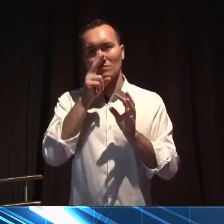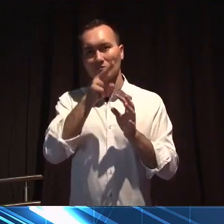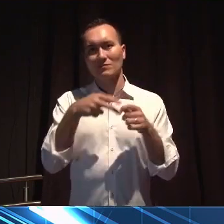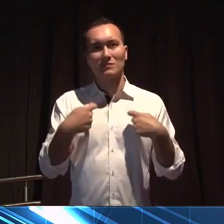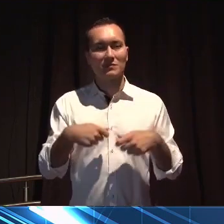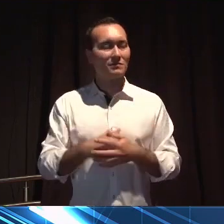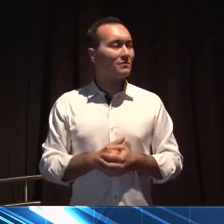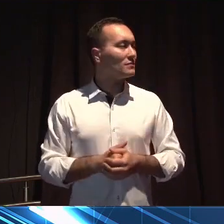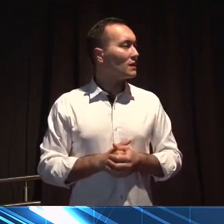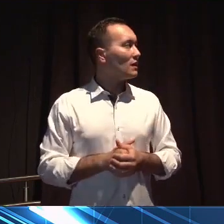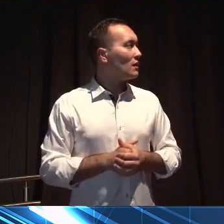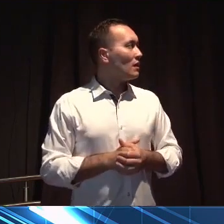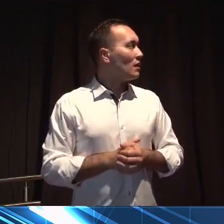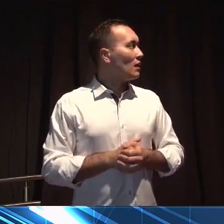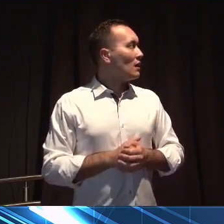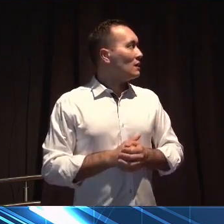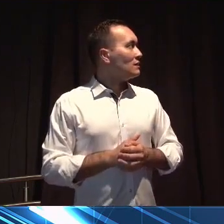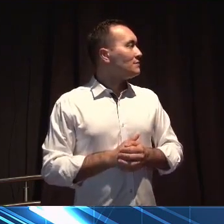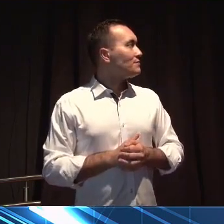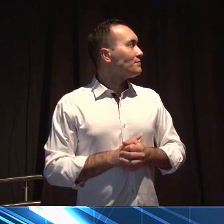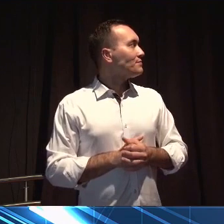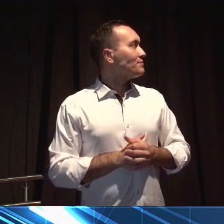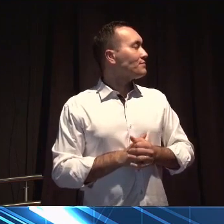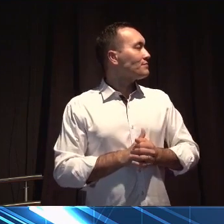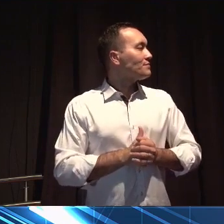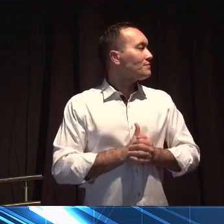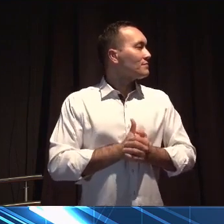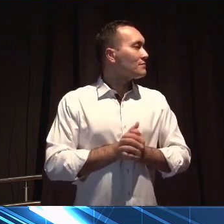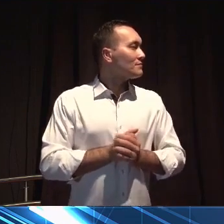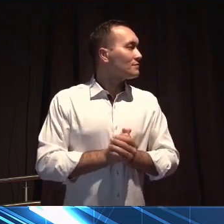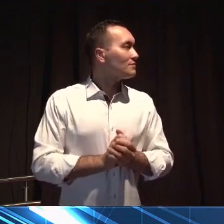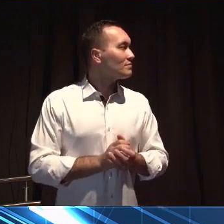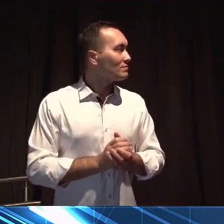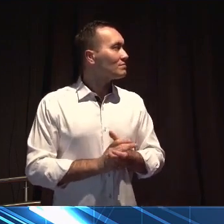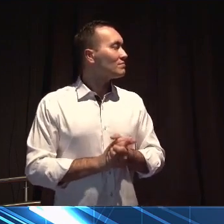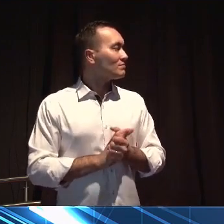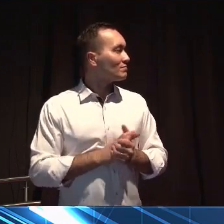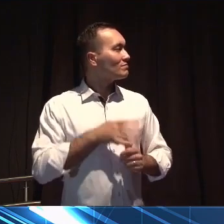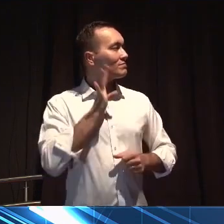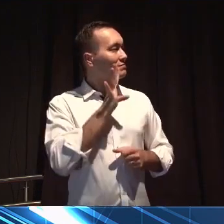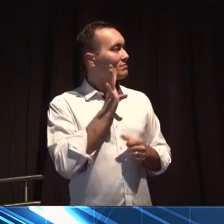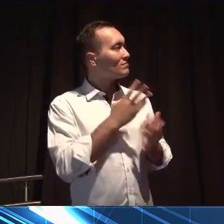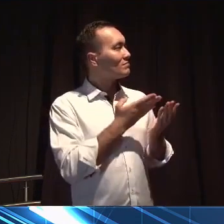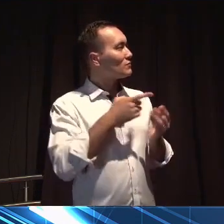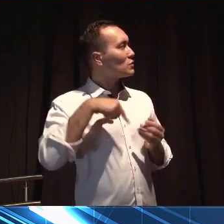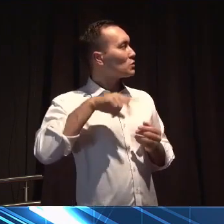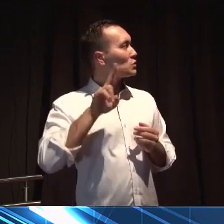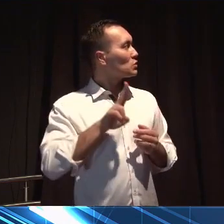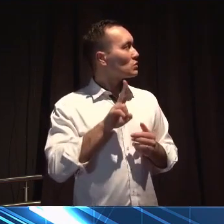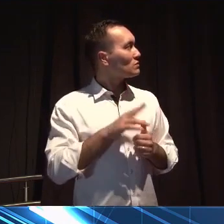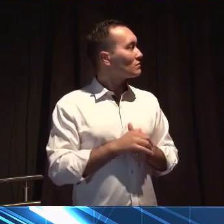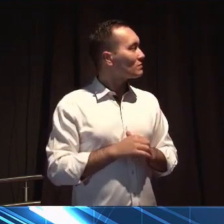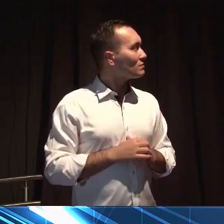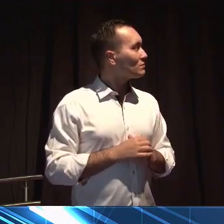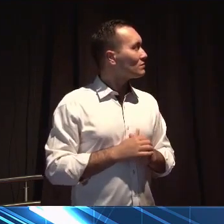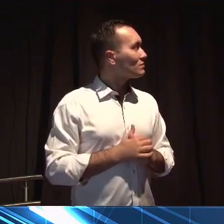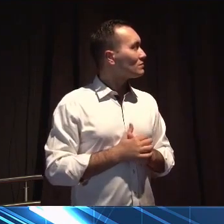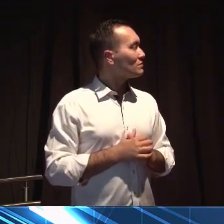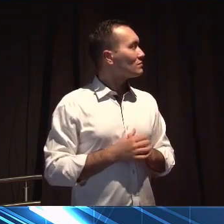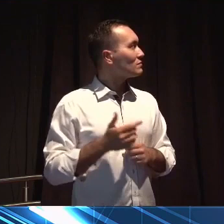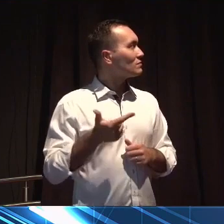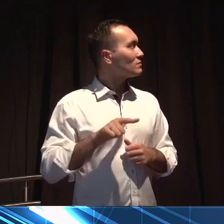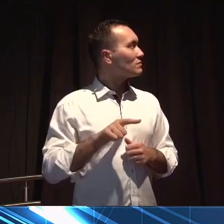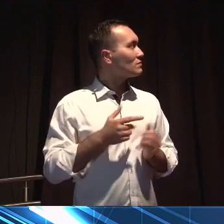blog post muito bom dele sobre isso aí. Então, essa aí foi uma coisa bem massa também que a gente utiliza. E outra coisa são